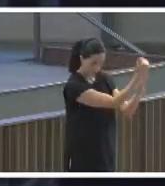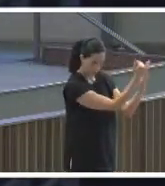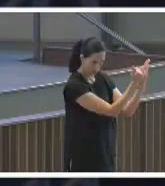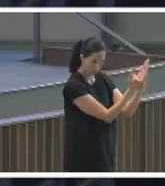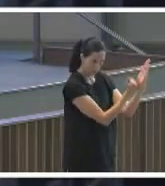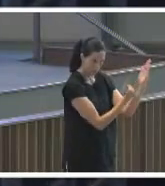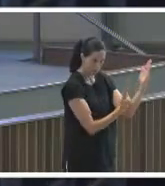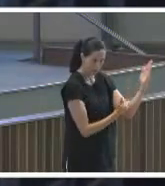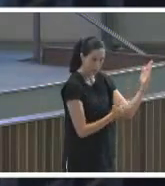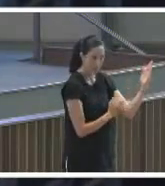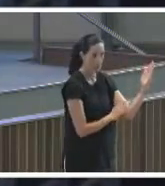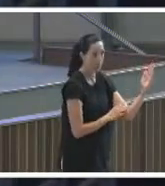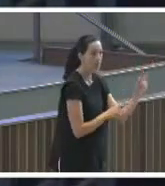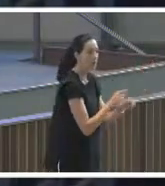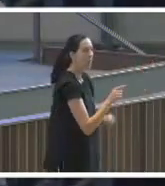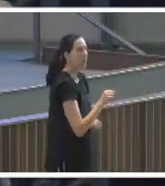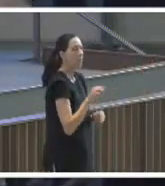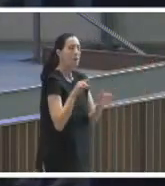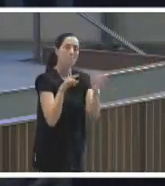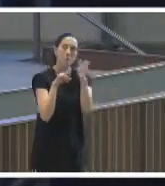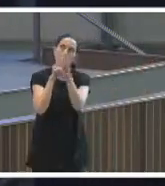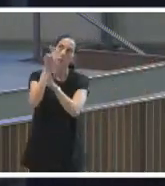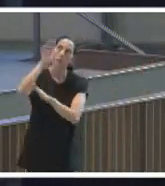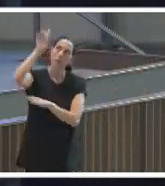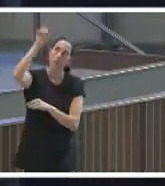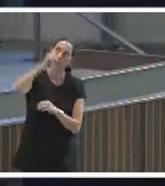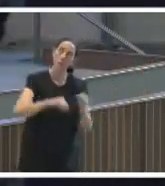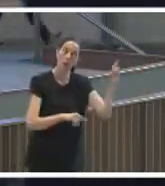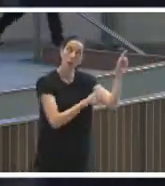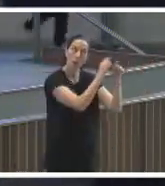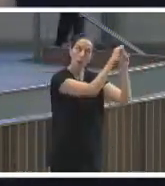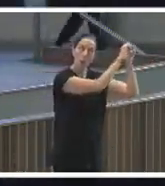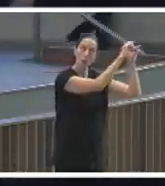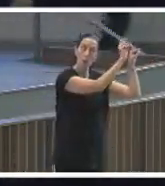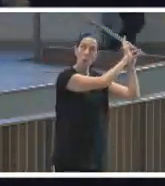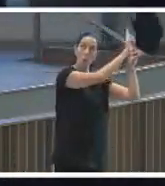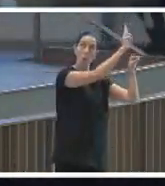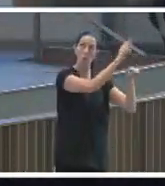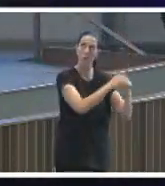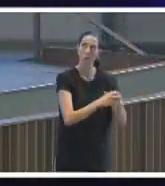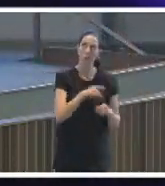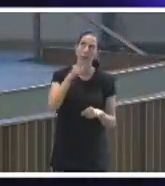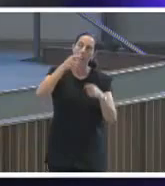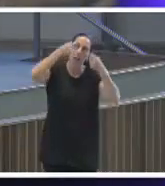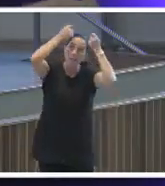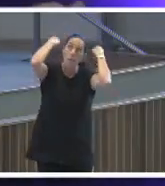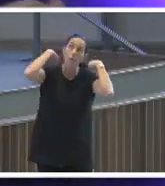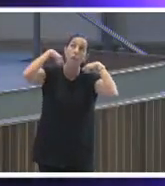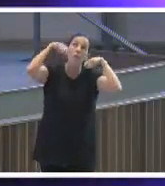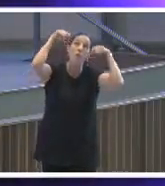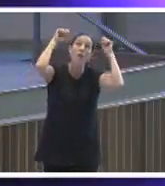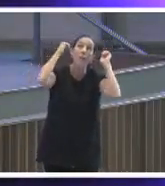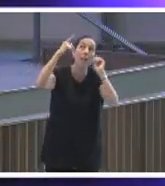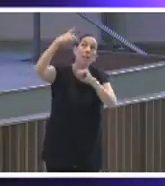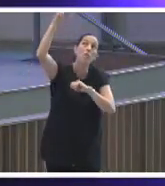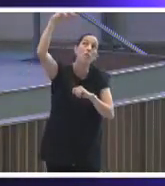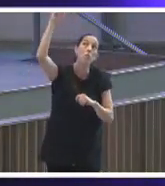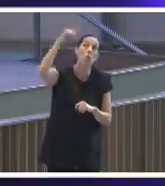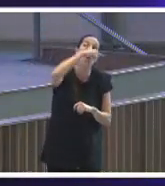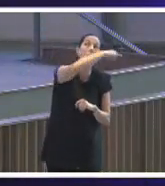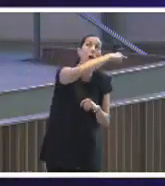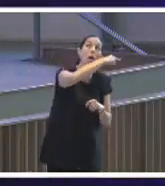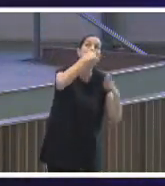vai perguntar para o Senhor: Senhor, o que essa tua ovelhinha precisa, e que eu, como